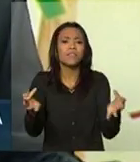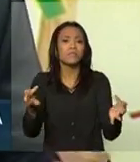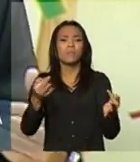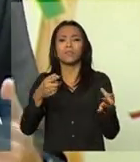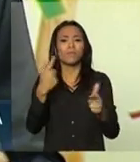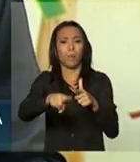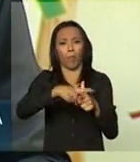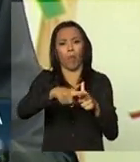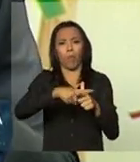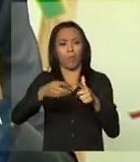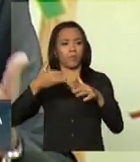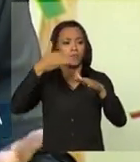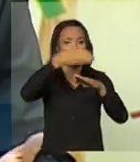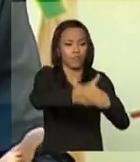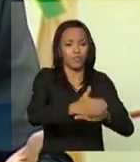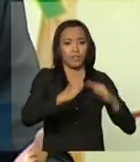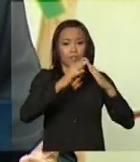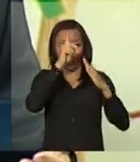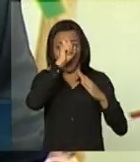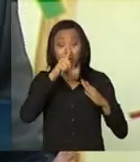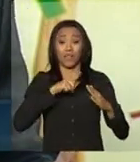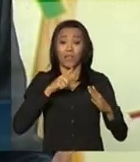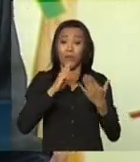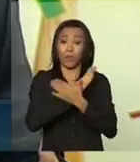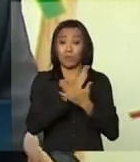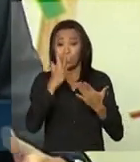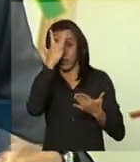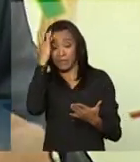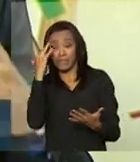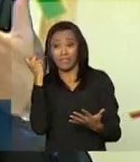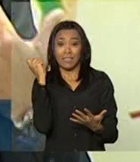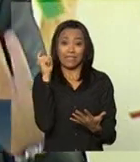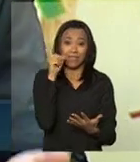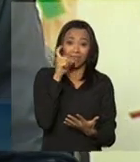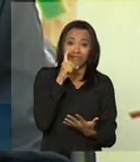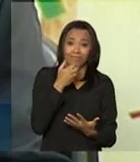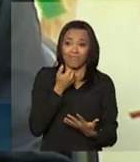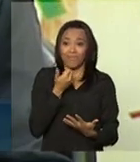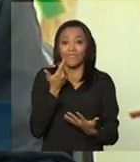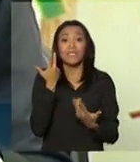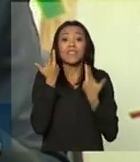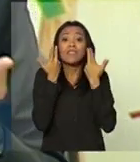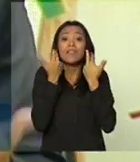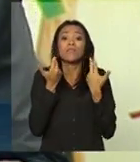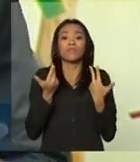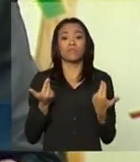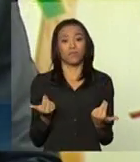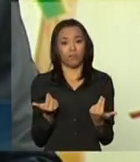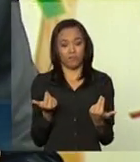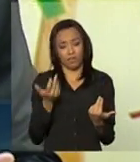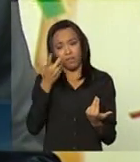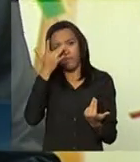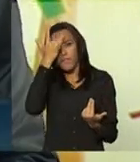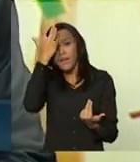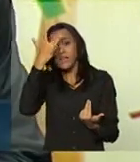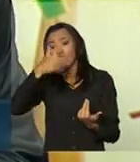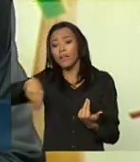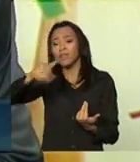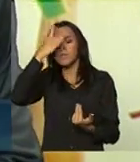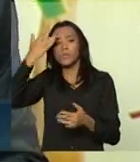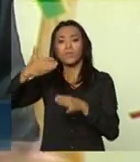né? Porque a gente ainda lida com muito tabu, né? E precisa naturalizar e facilitar o acesso da população